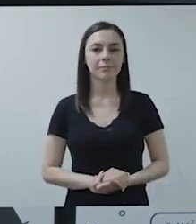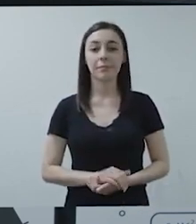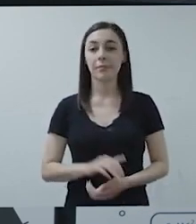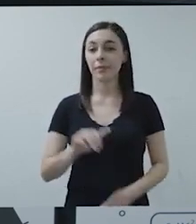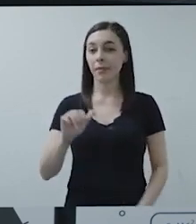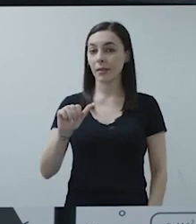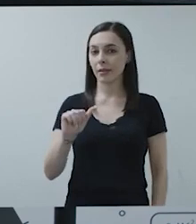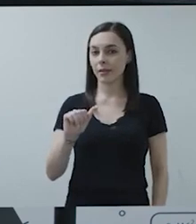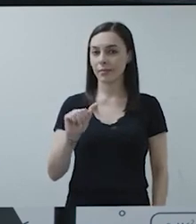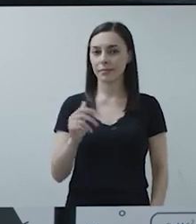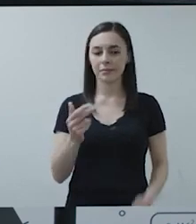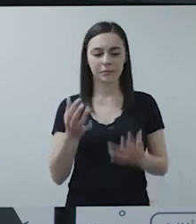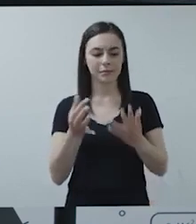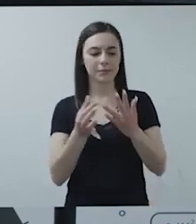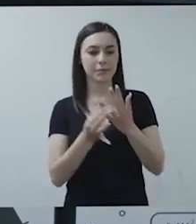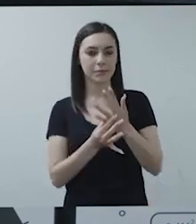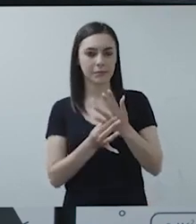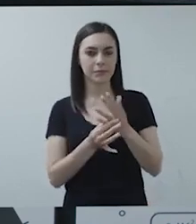de anel.